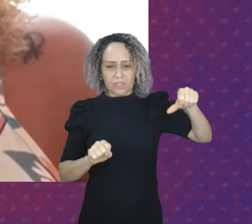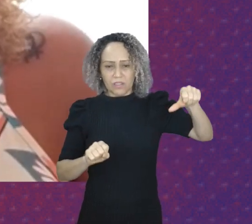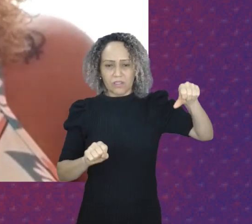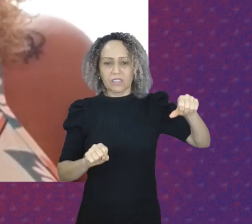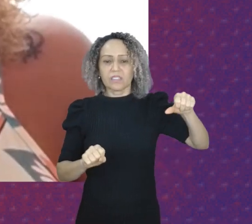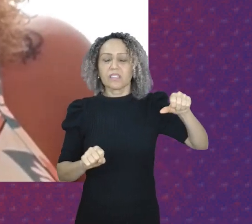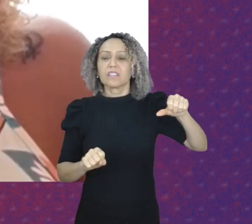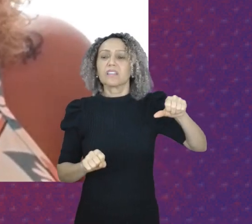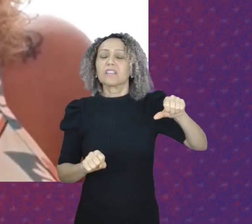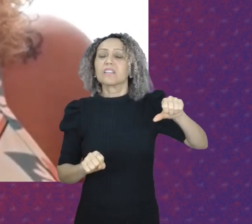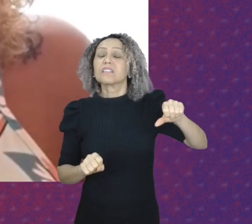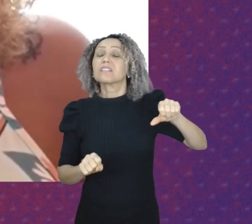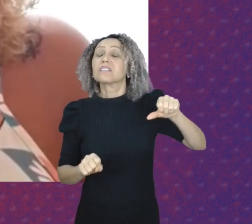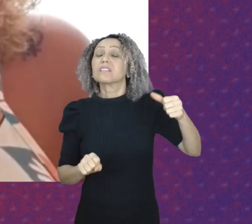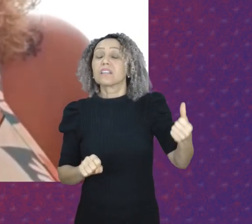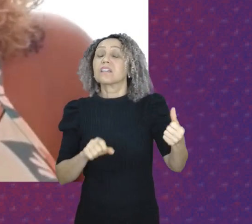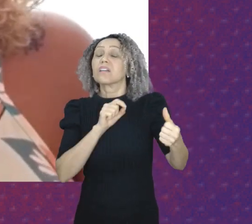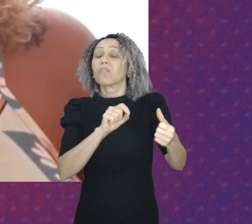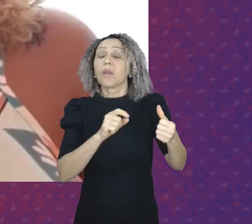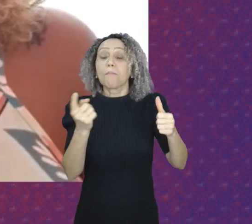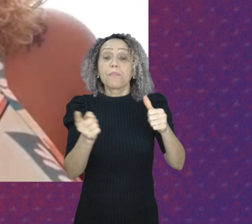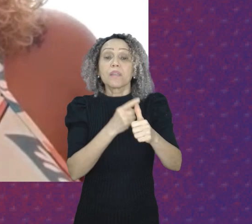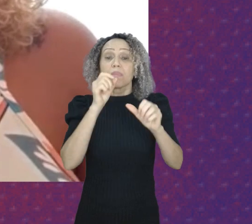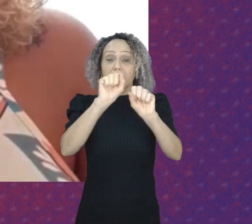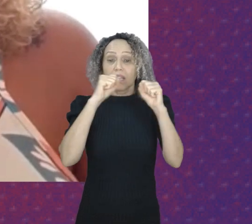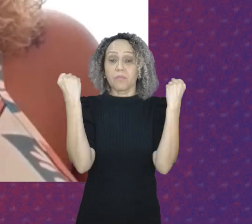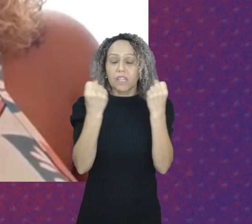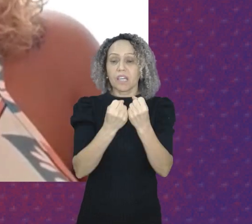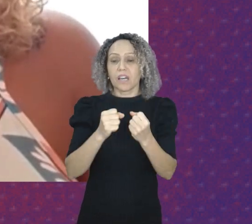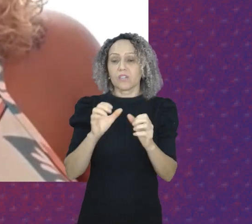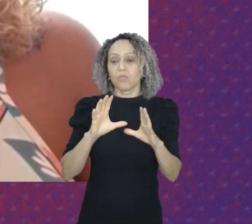Que é o primeiro seminário de lésbicas.